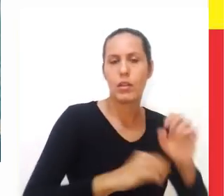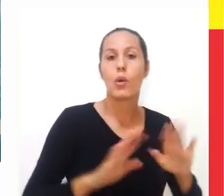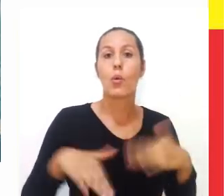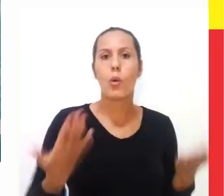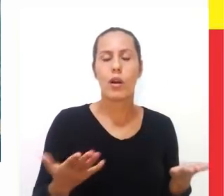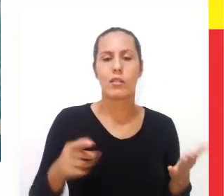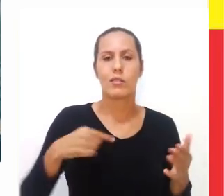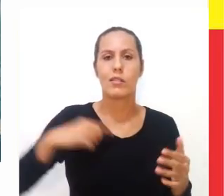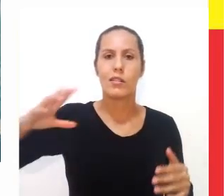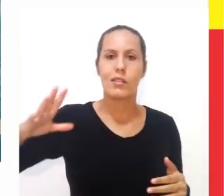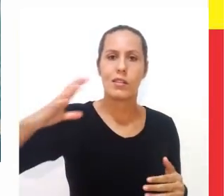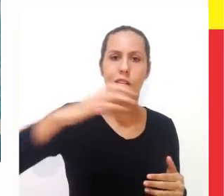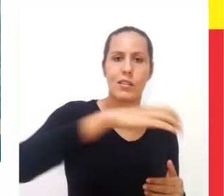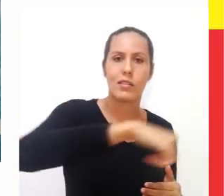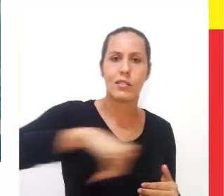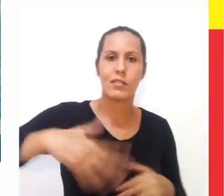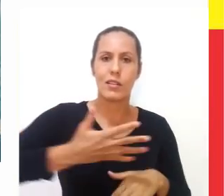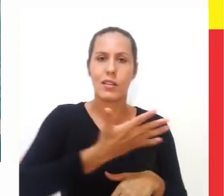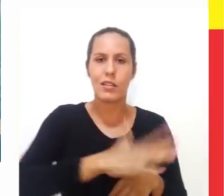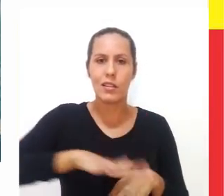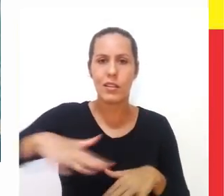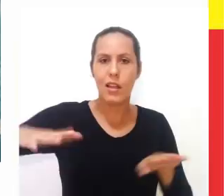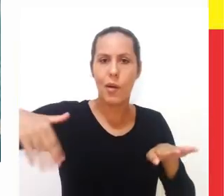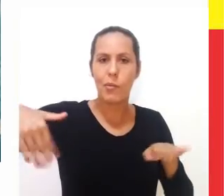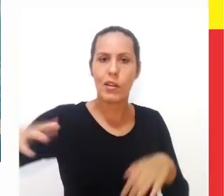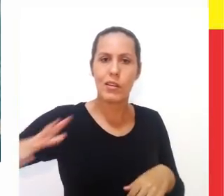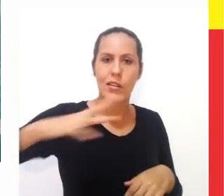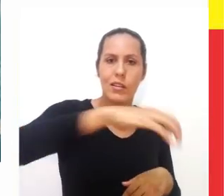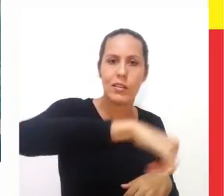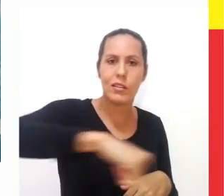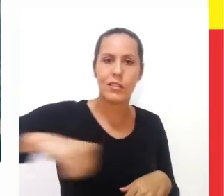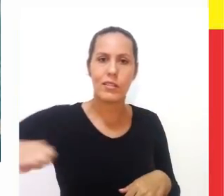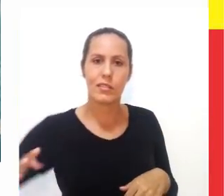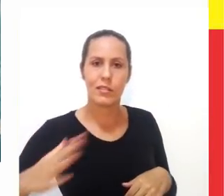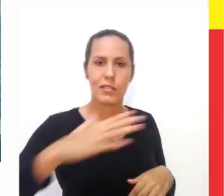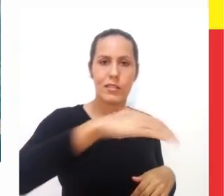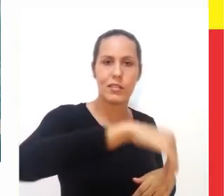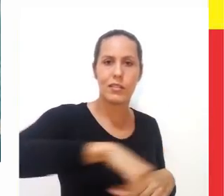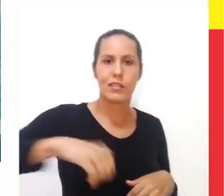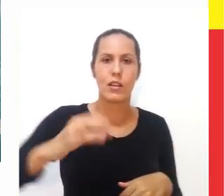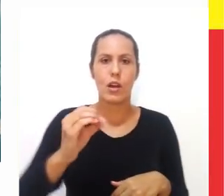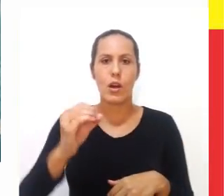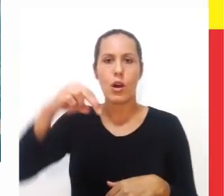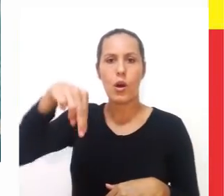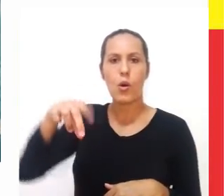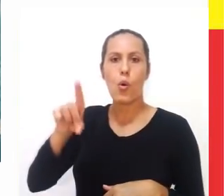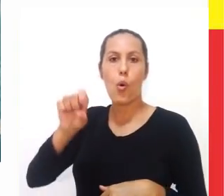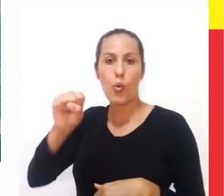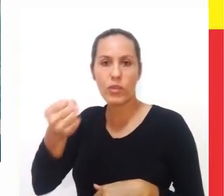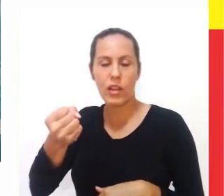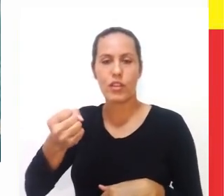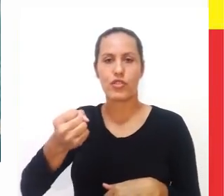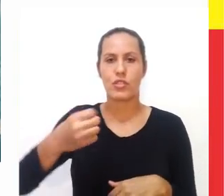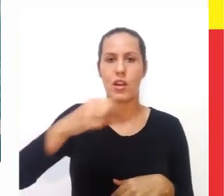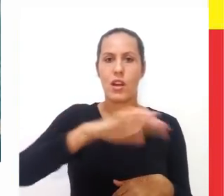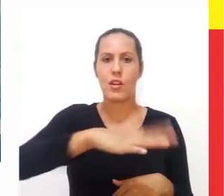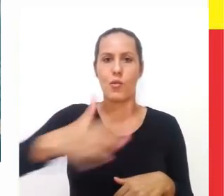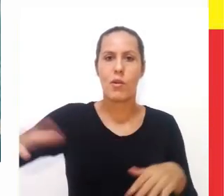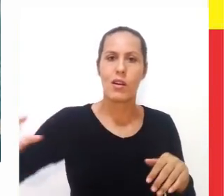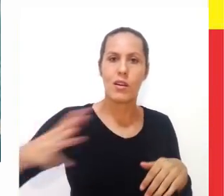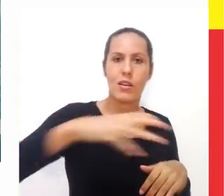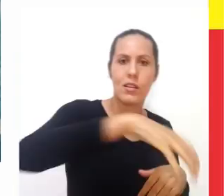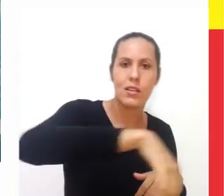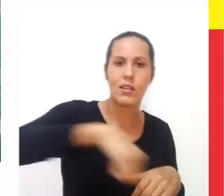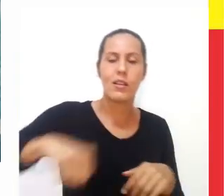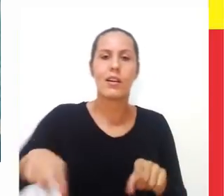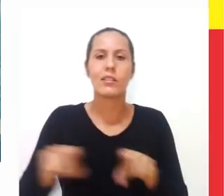são as ondas do mar. Então, você vê aí a energia das marés, né, a onda vai e volta. As marés, as